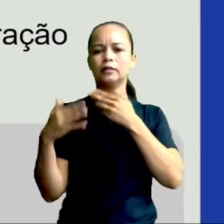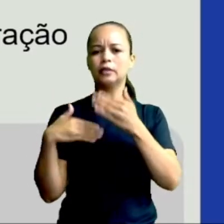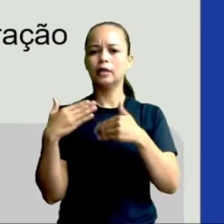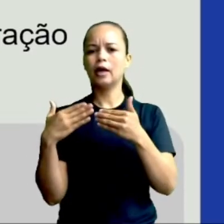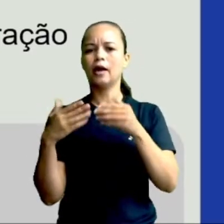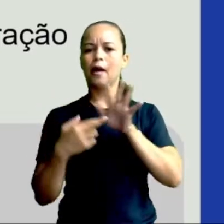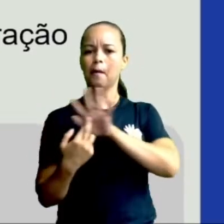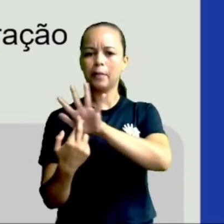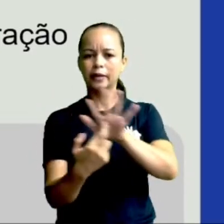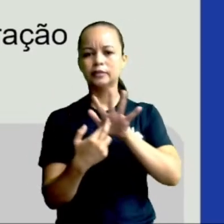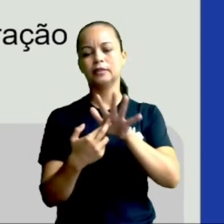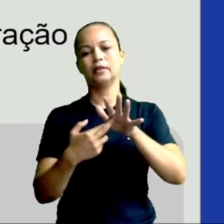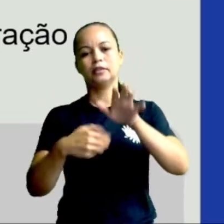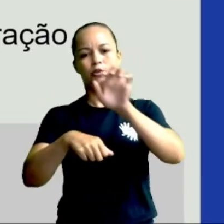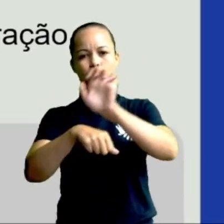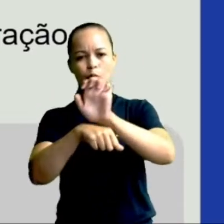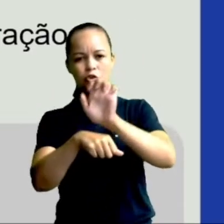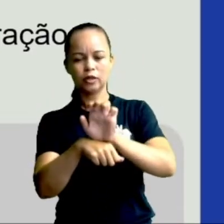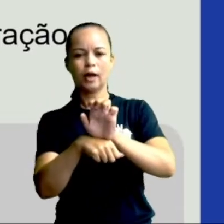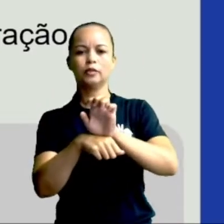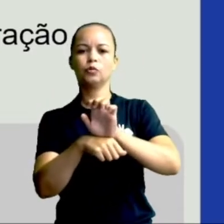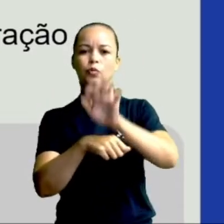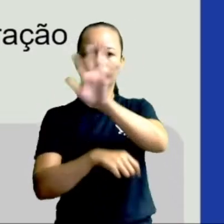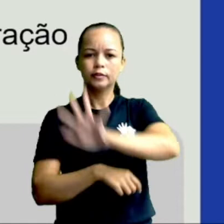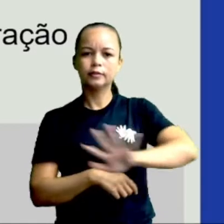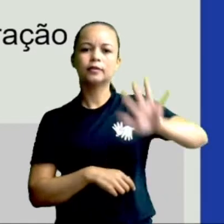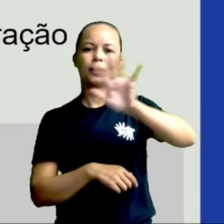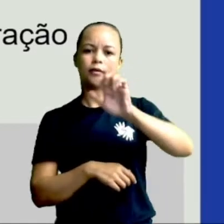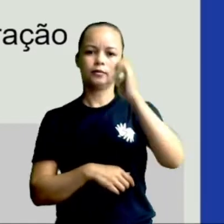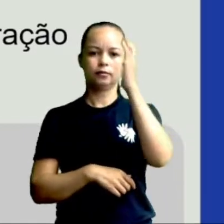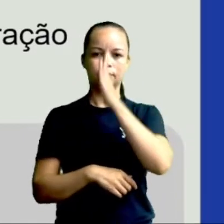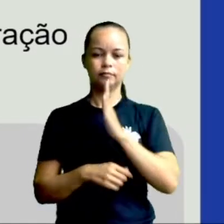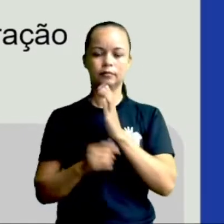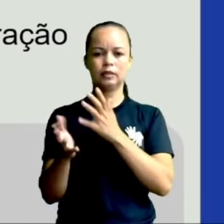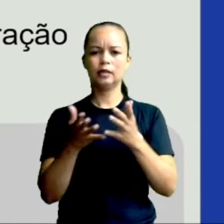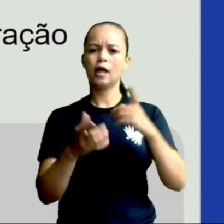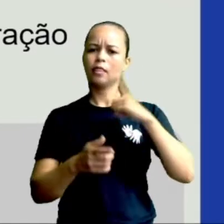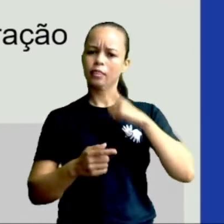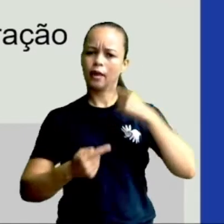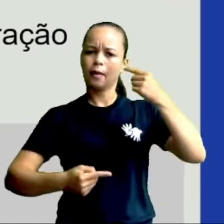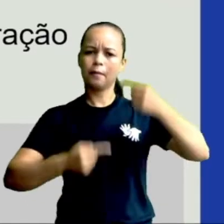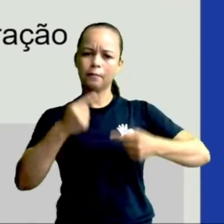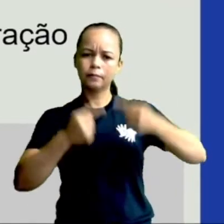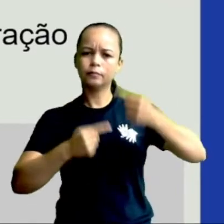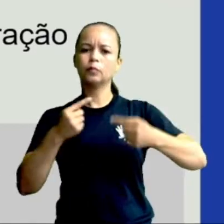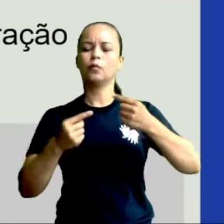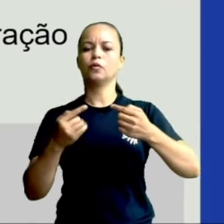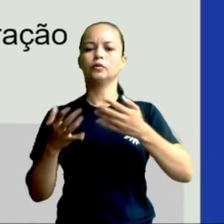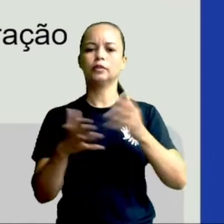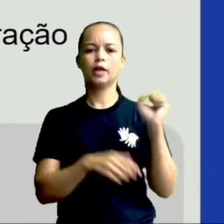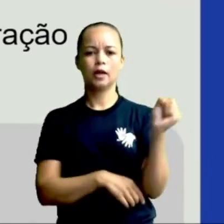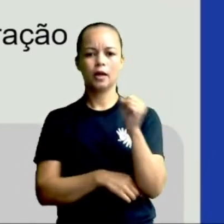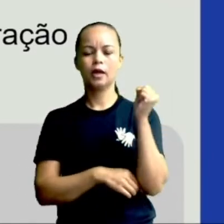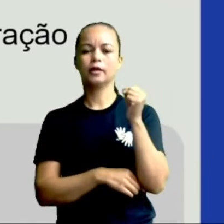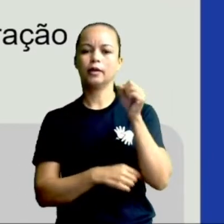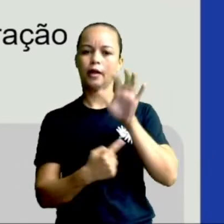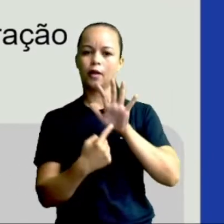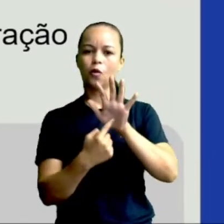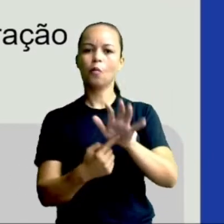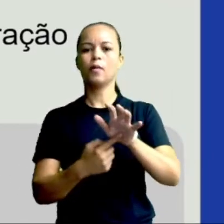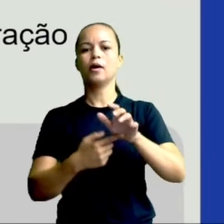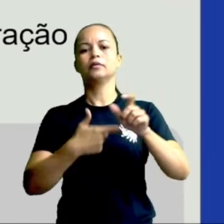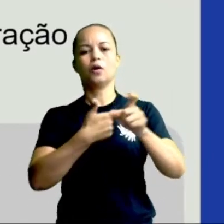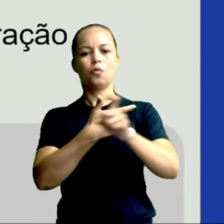o representante do Estado e da nação, né? Tem poderes políticos, é quem comanda o executivo,